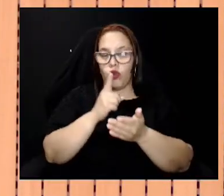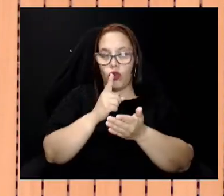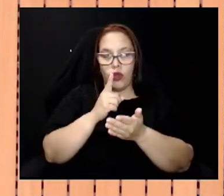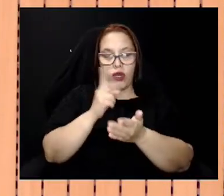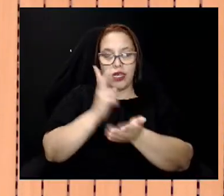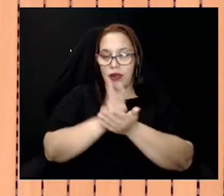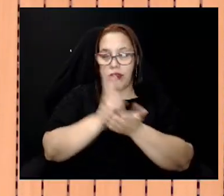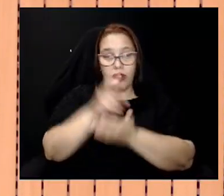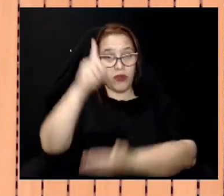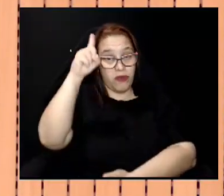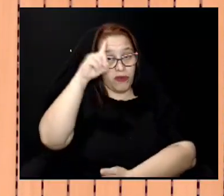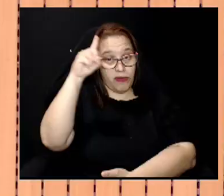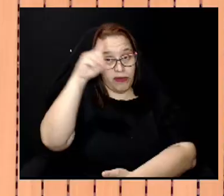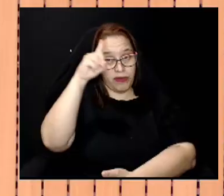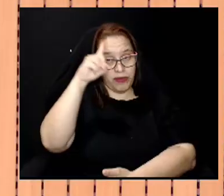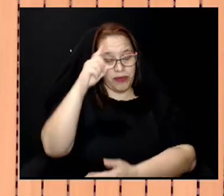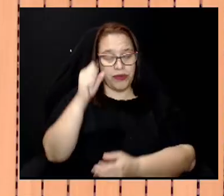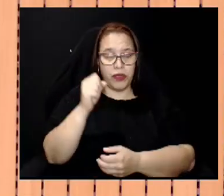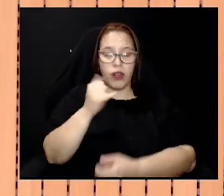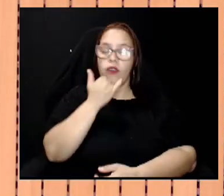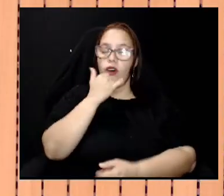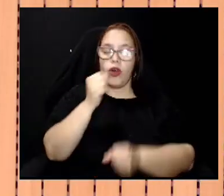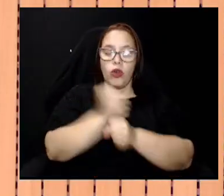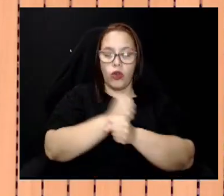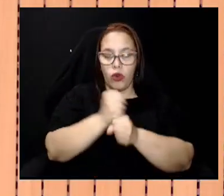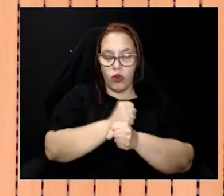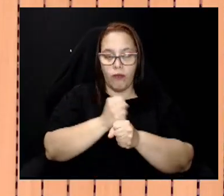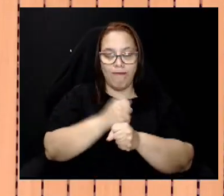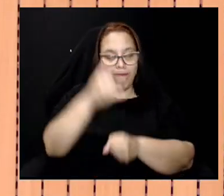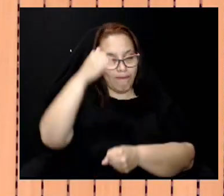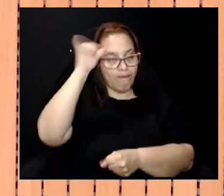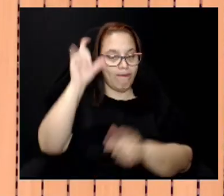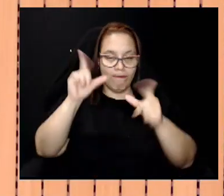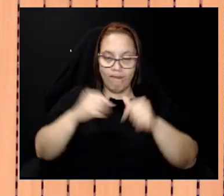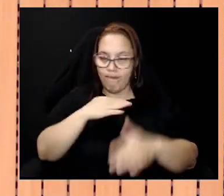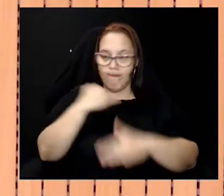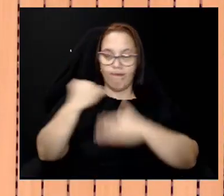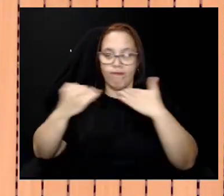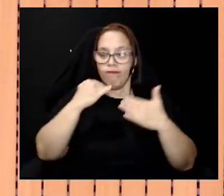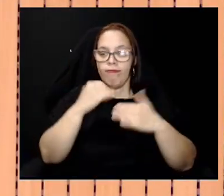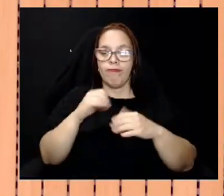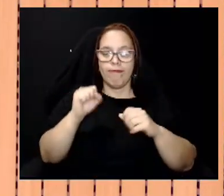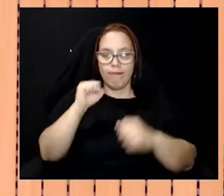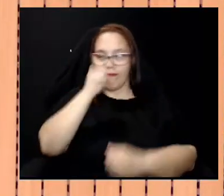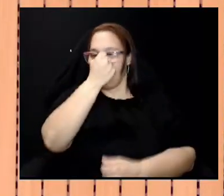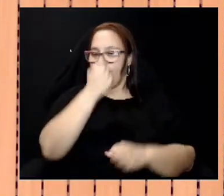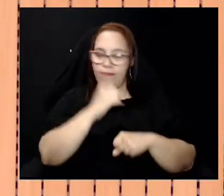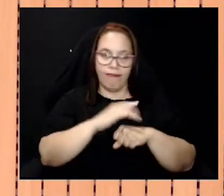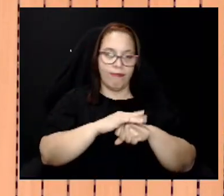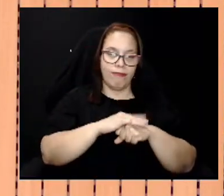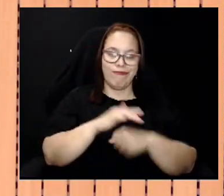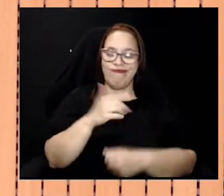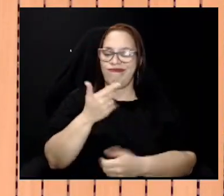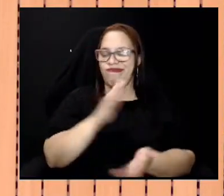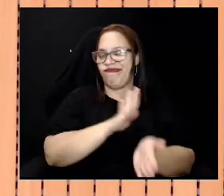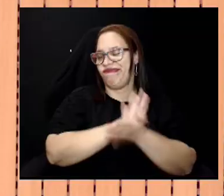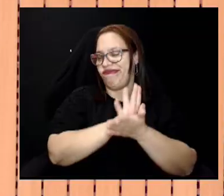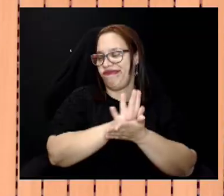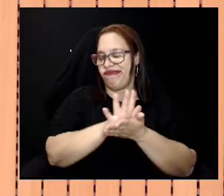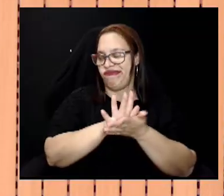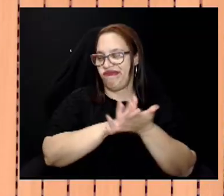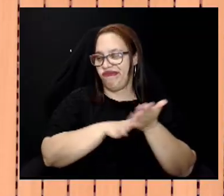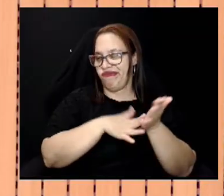fazia com que a gente conseguisse um diagnóstico precoce e diminuísse a mortalidade por essa grave doença. E não adiantou nada. Por quê?